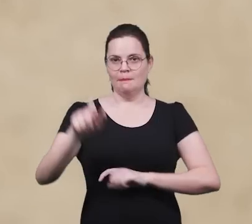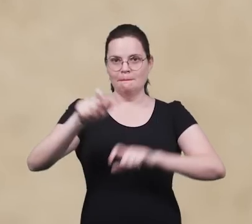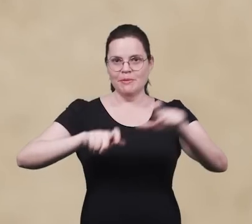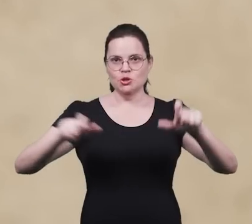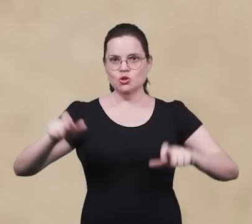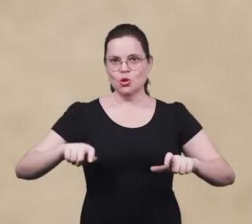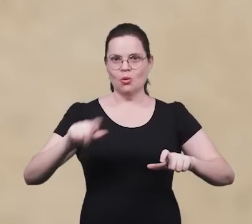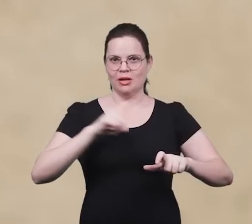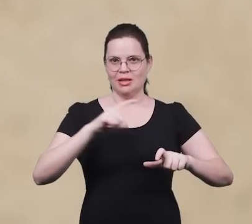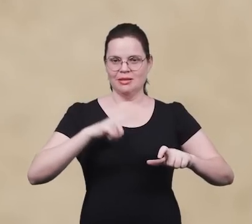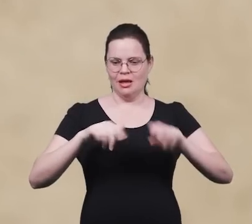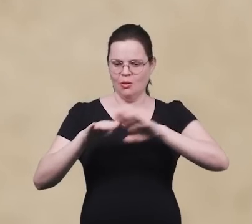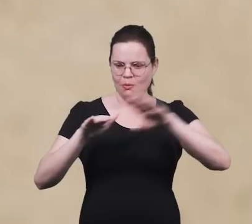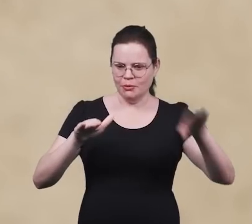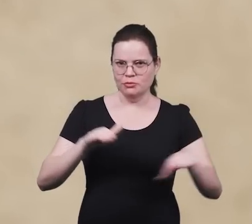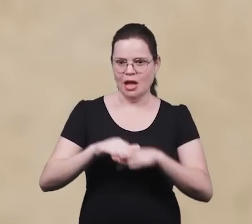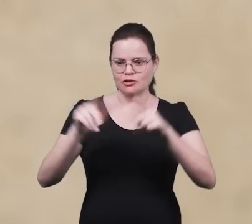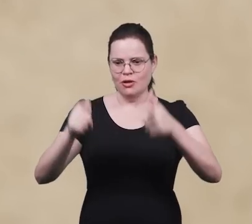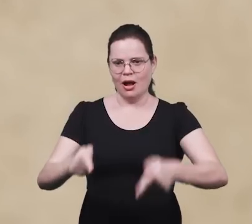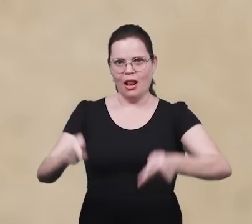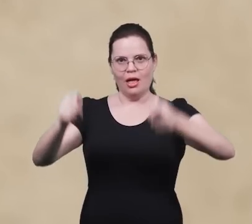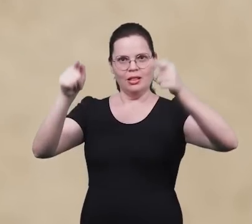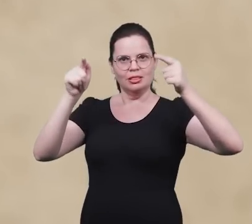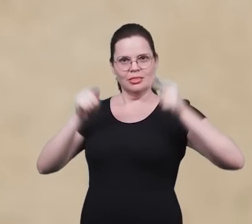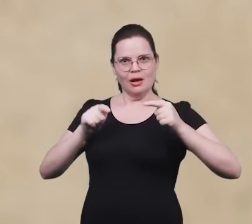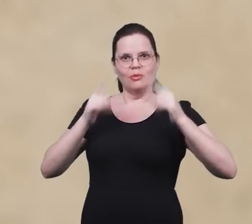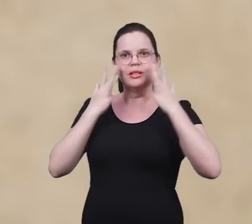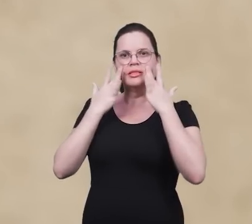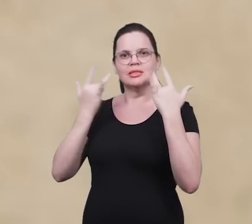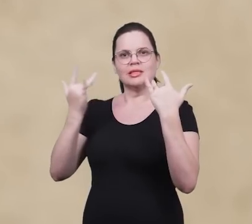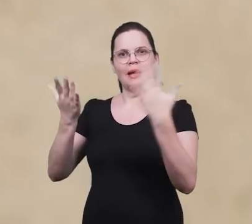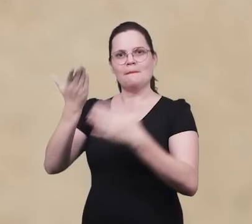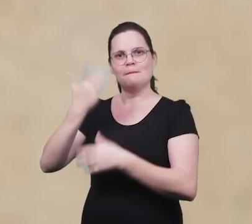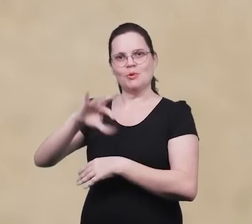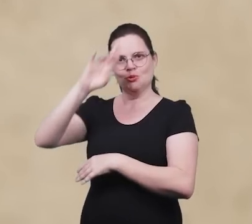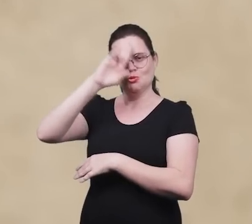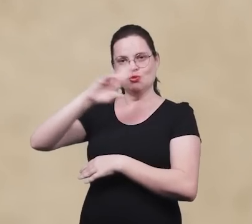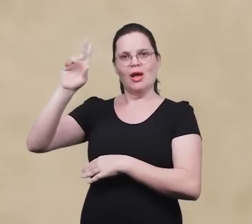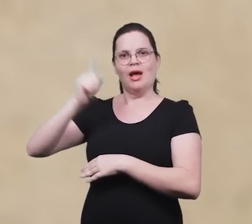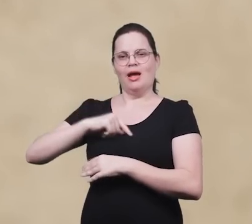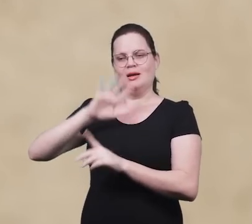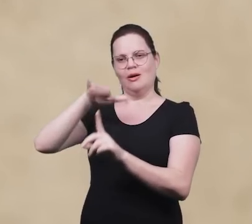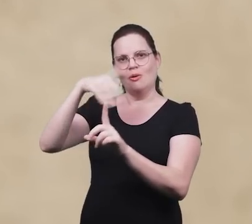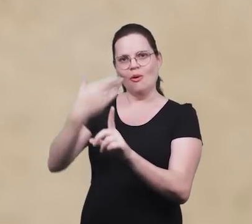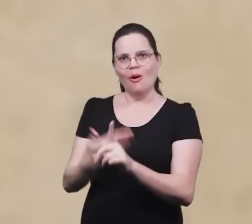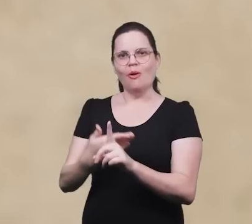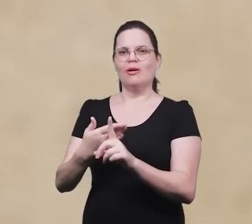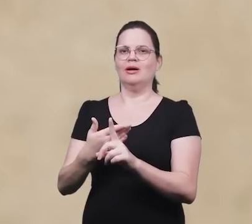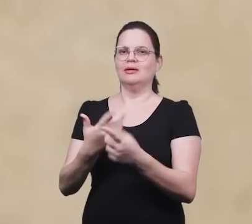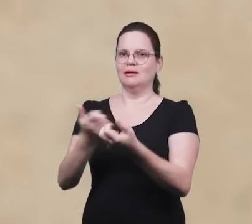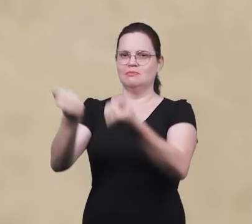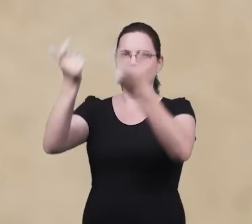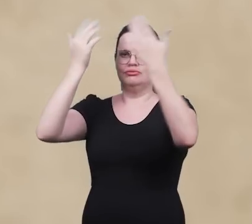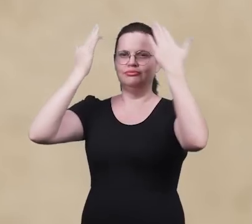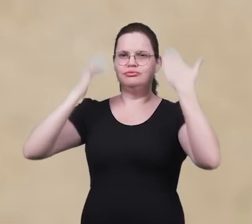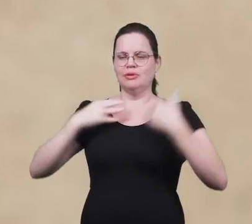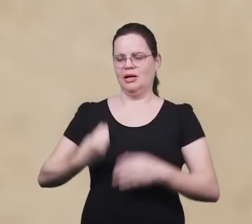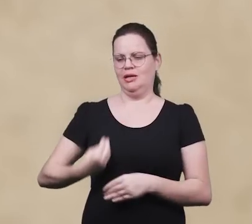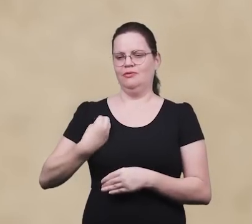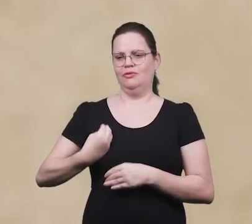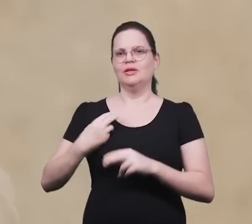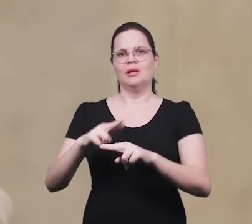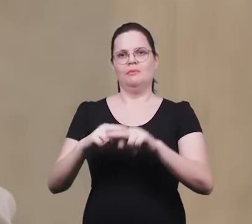o galardão da humildade e o temor do Senhor são riquezas e honra e vida. Por